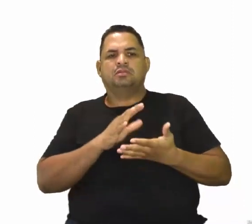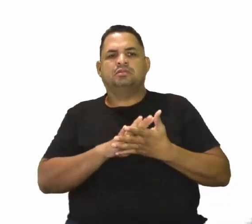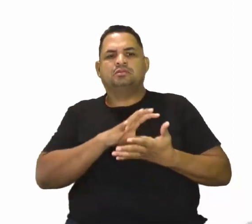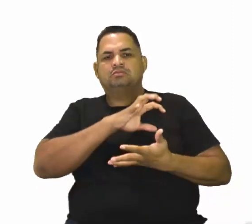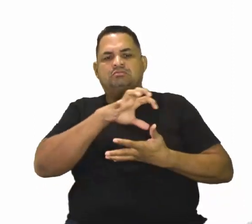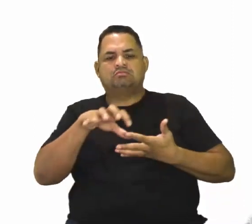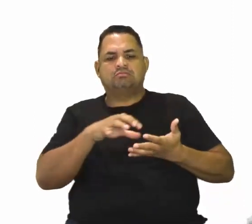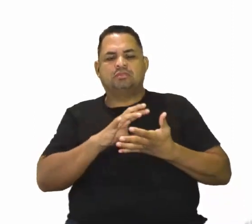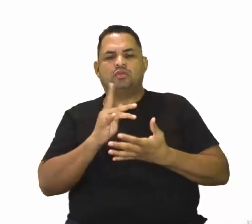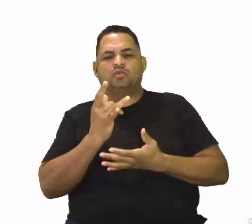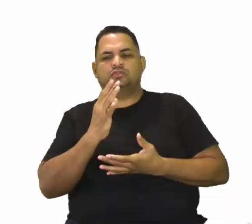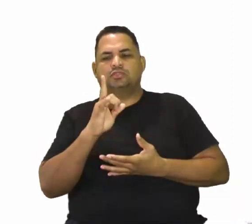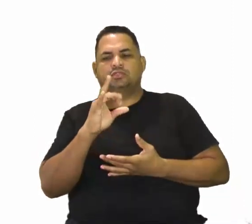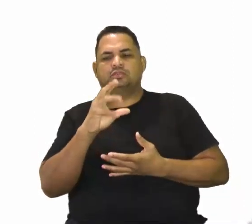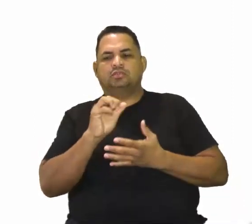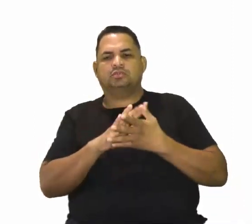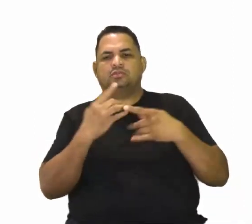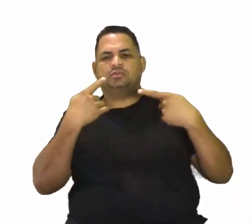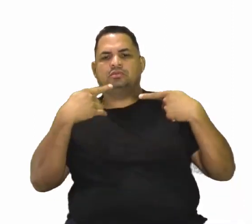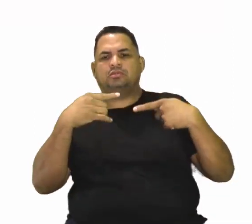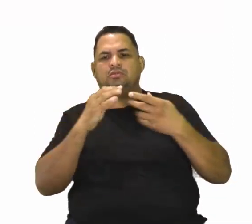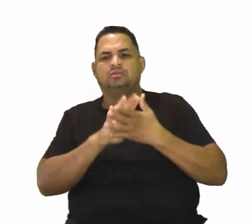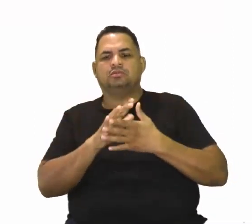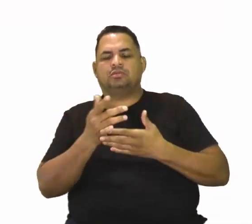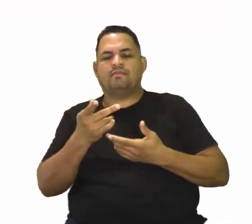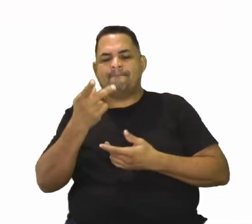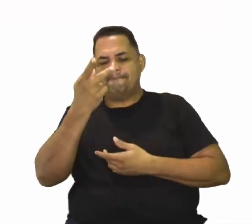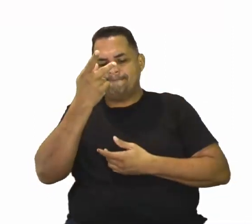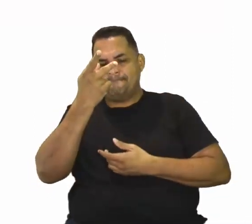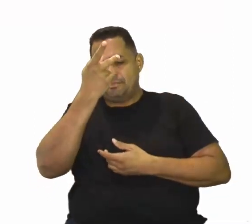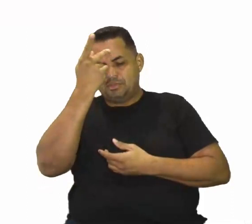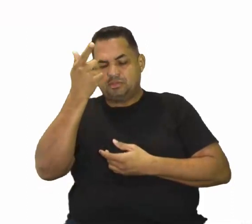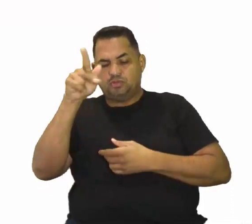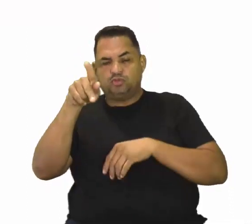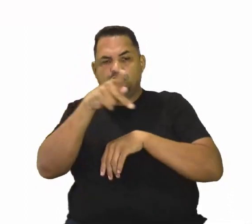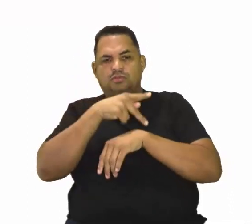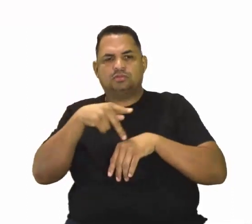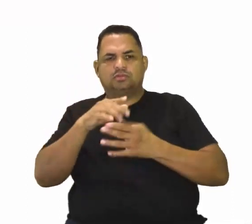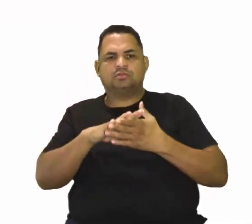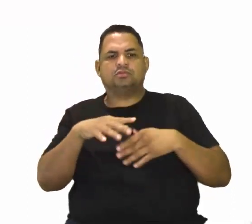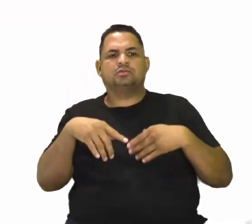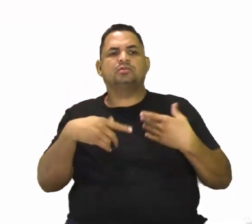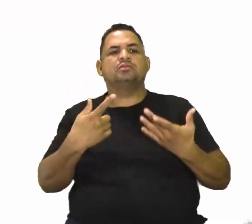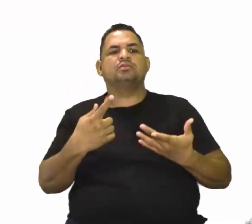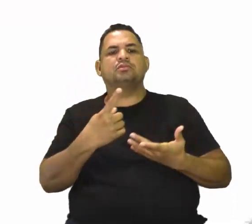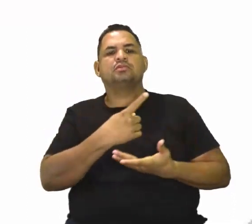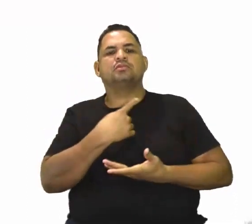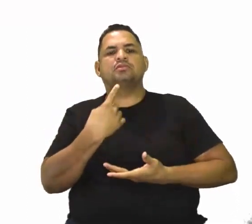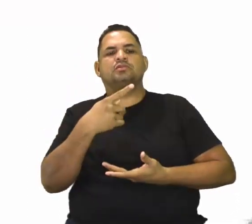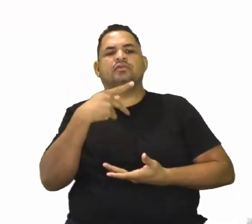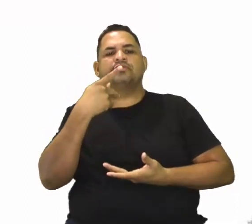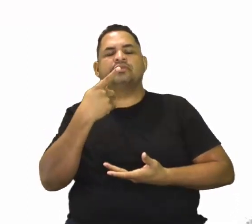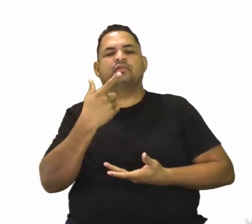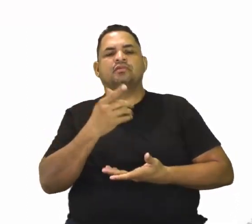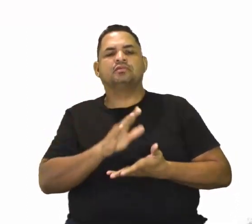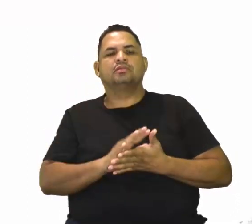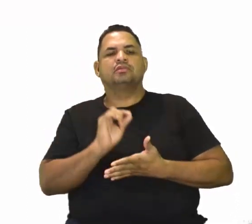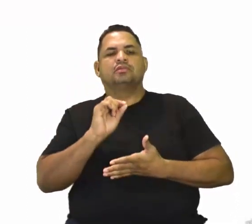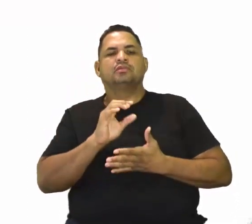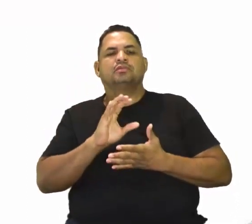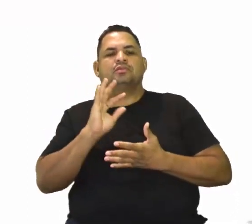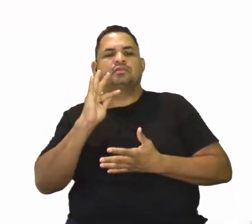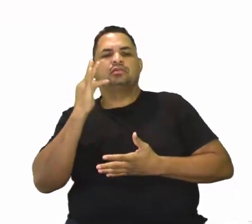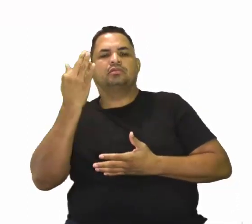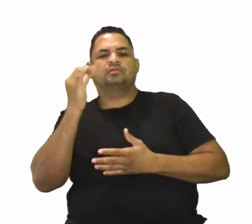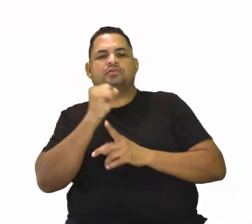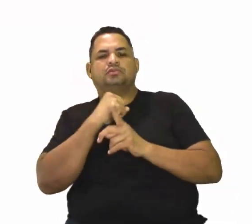de hostilidade frequente contra estrangeiros. Nós estamos falando de quê aqui? Sobre esse fenômeno social enfocado